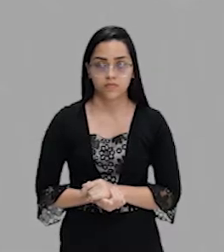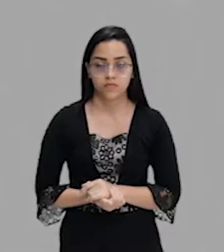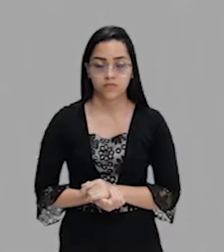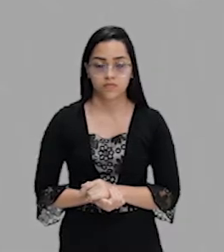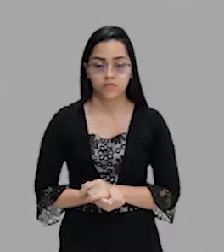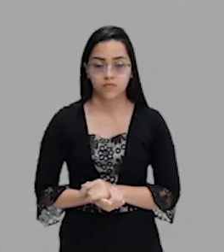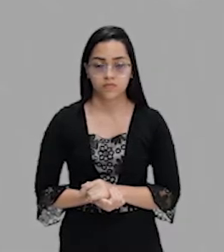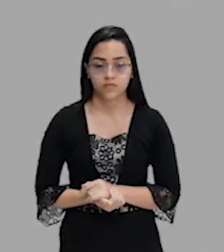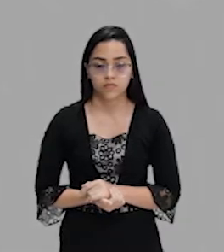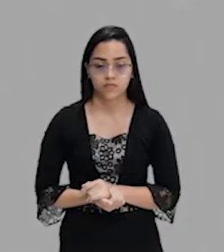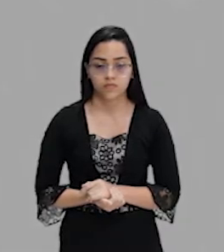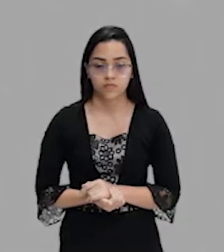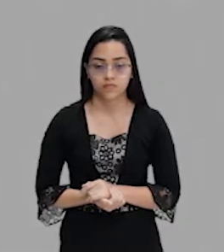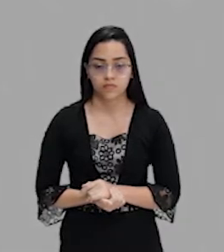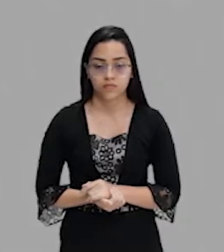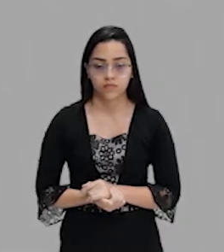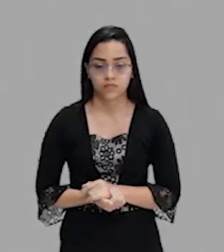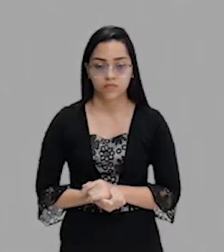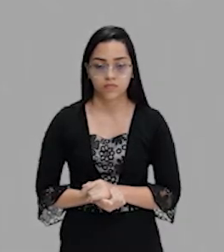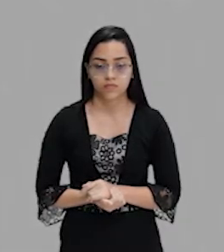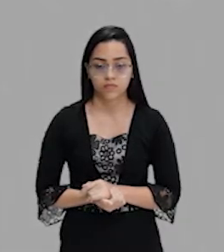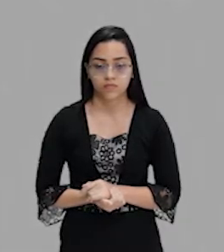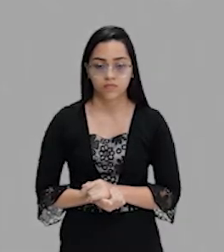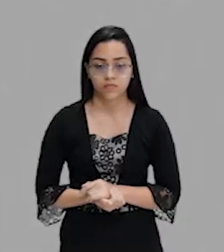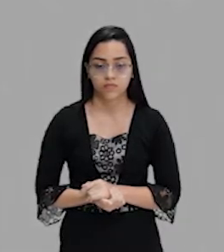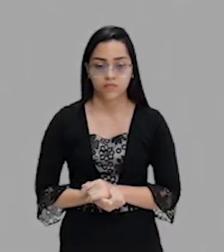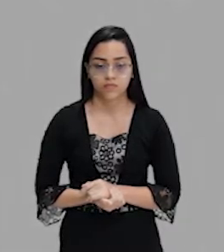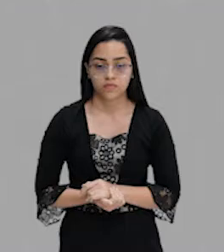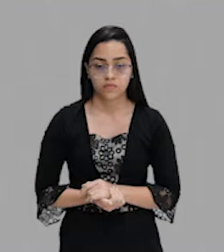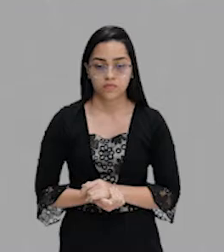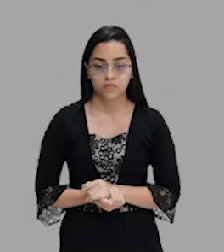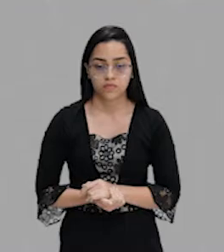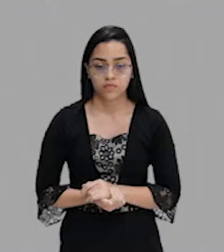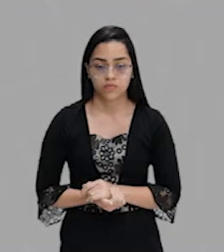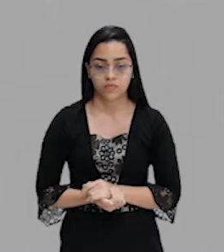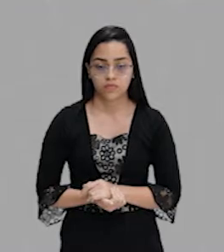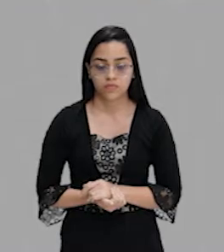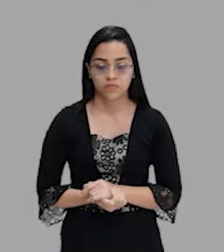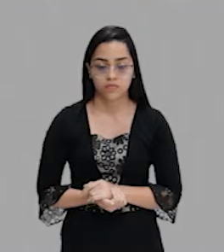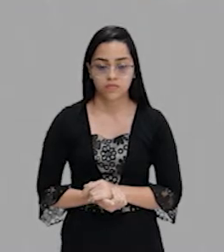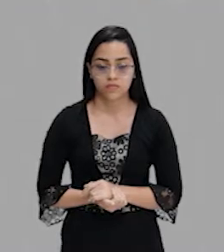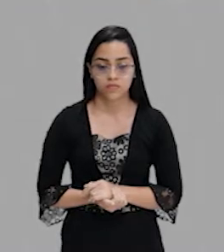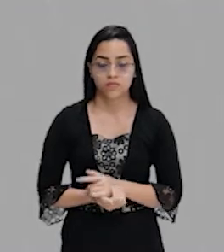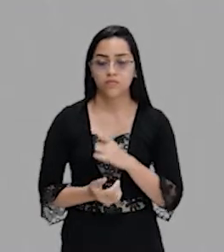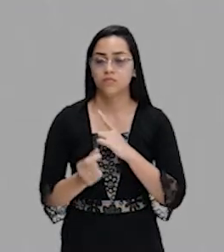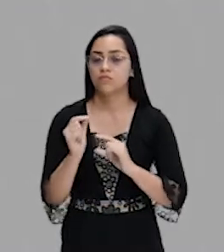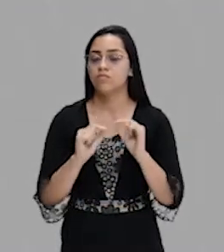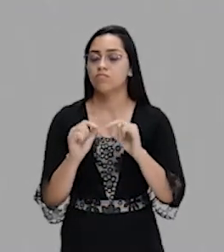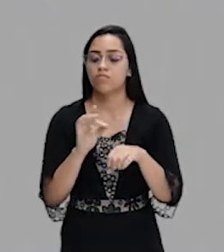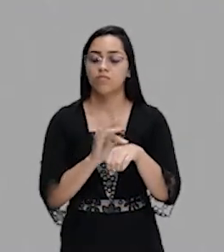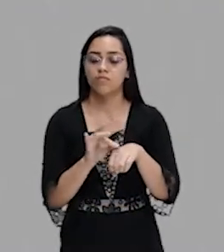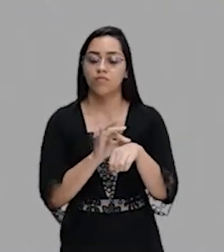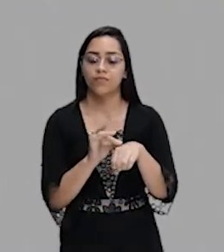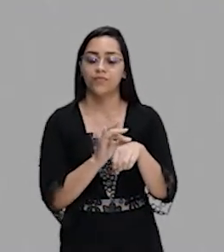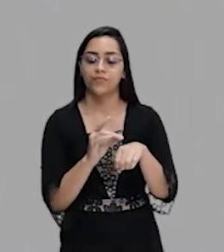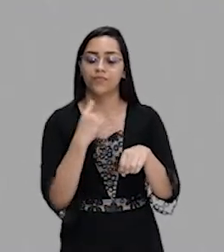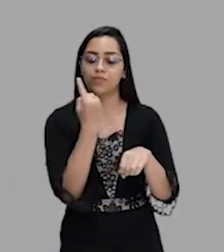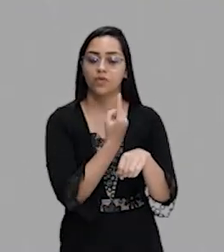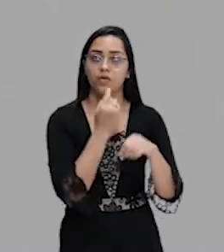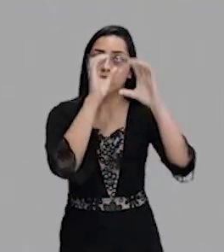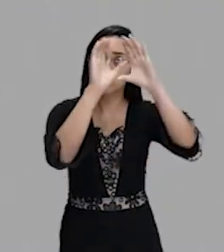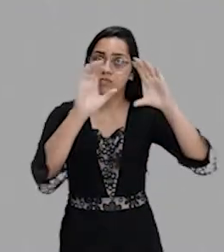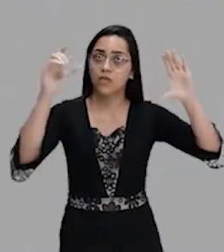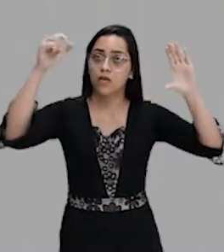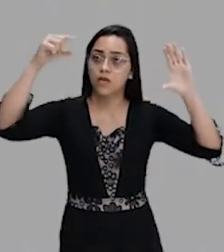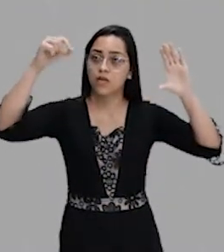né, o céu é preto, certo? Coloração preta, justamente porque não tem atmosfera, né? O que faz o que faz com que o nosso céu seja